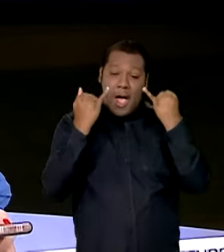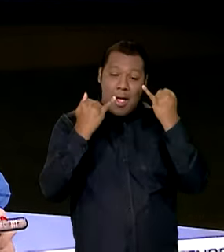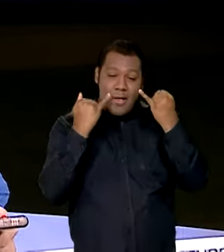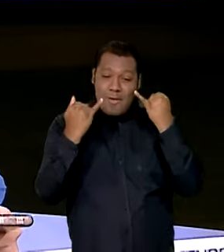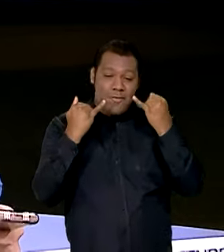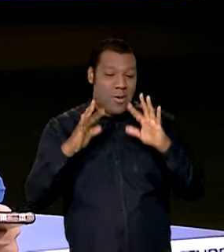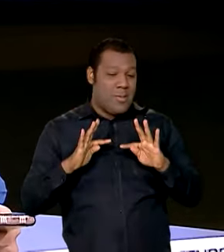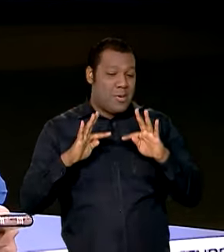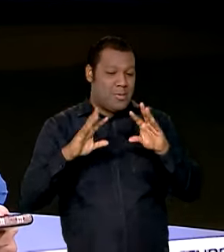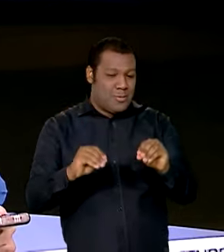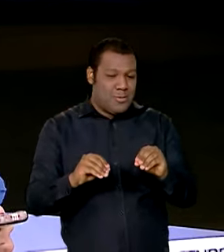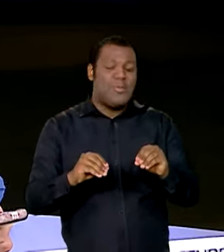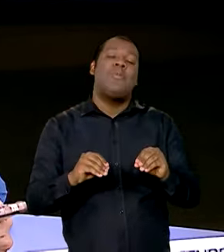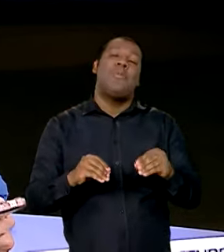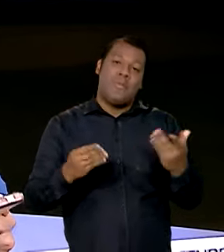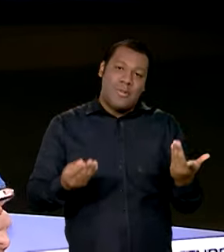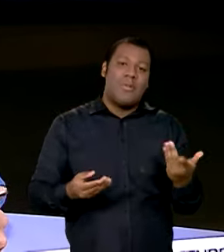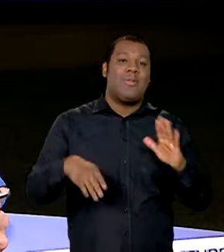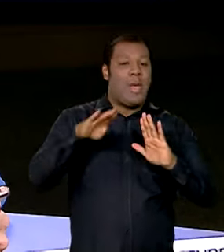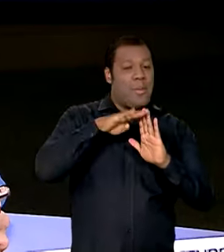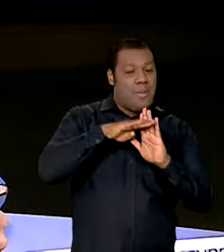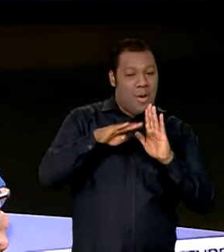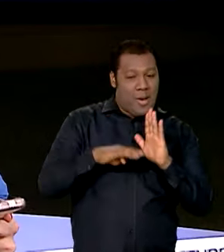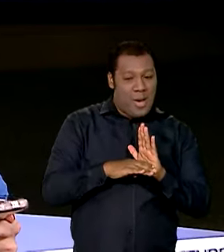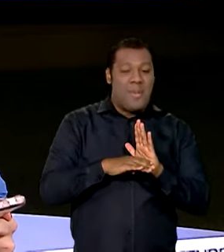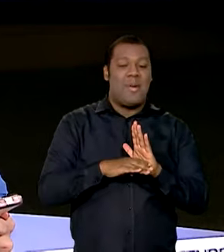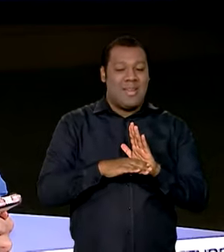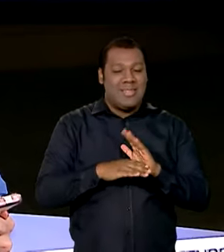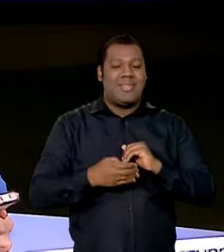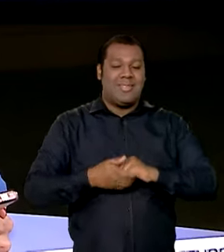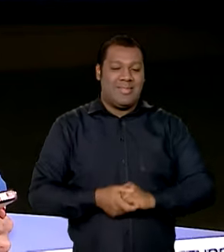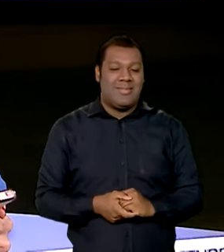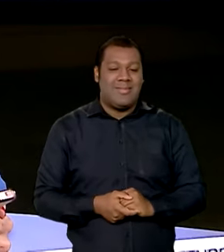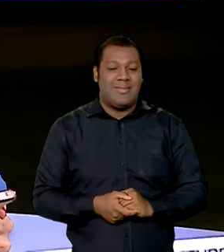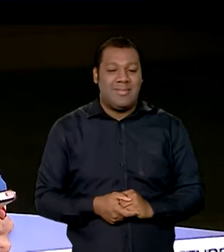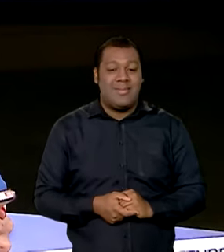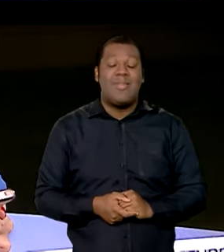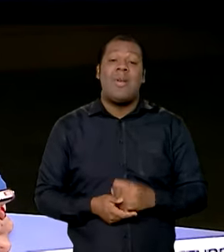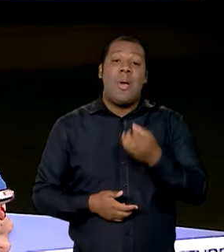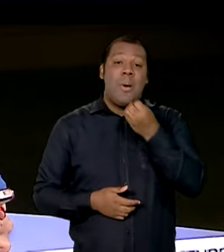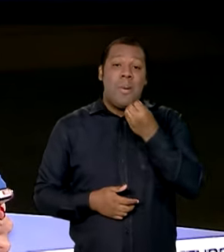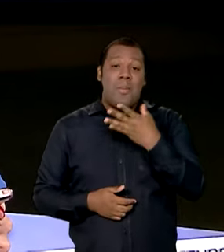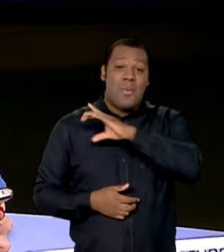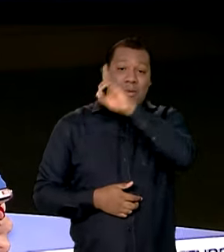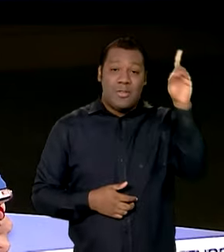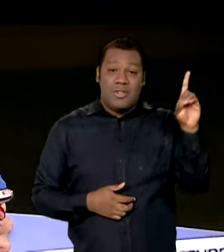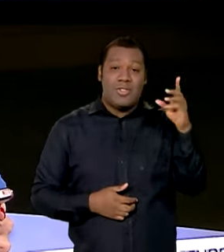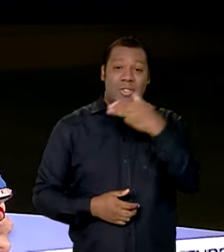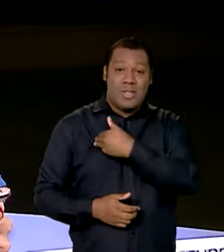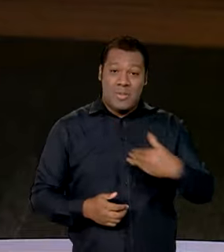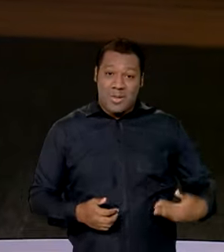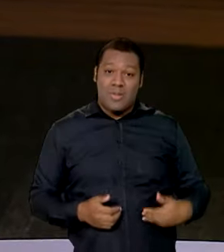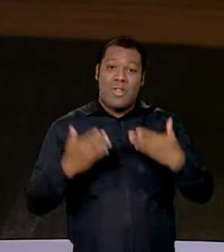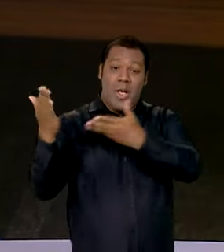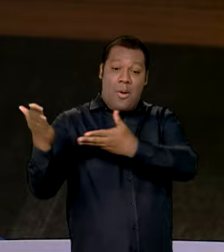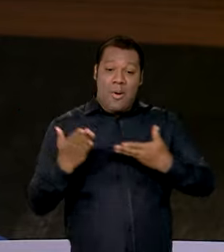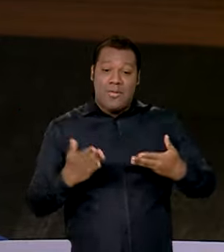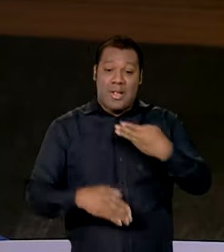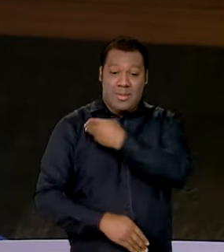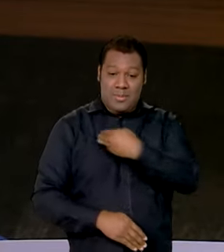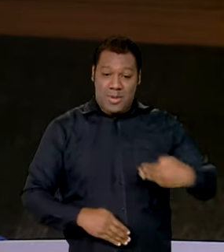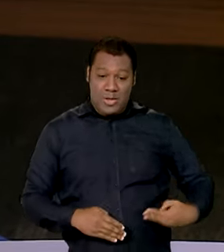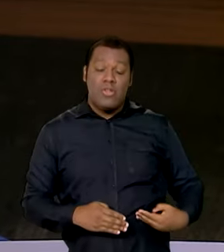nossa programação ao vivo e hoje o bom dia Ministro recebe o ministro da integração e